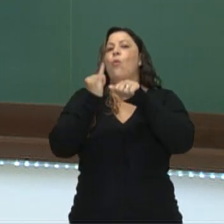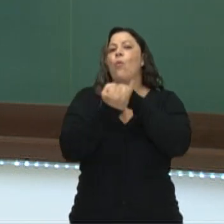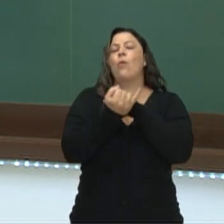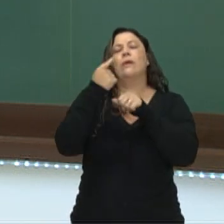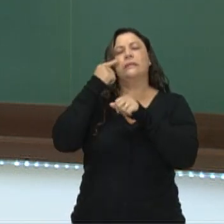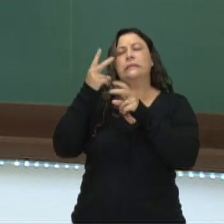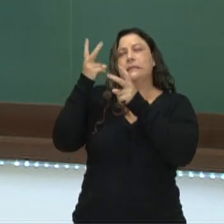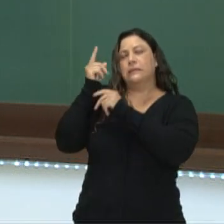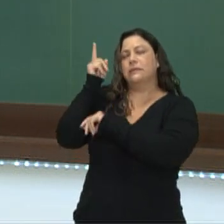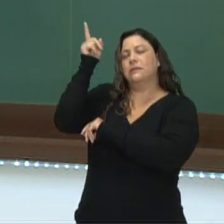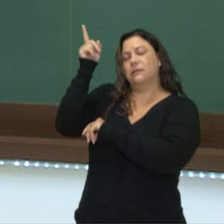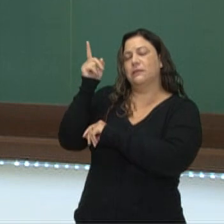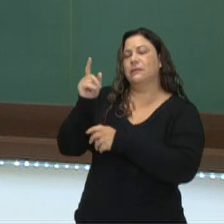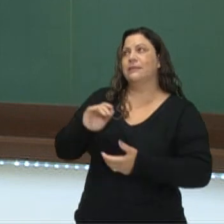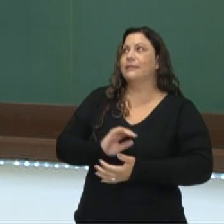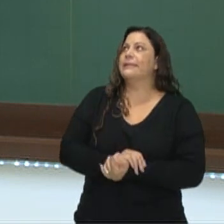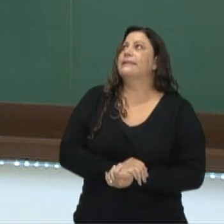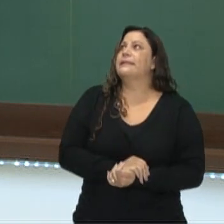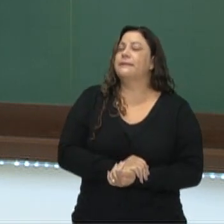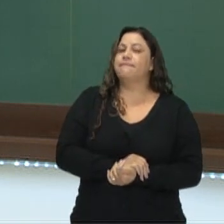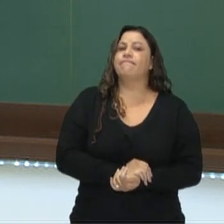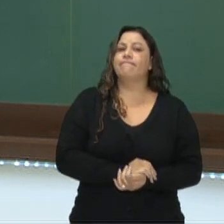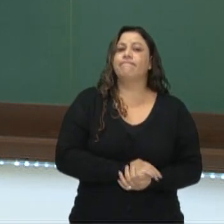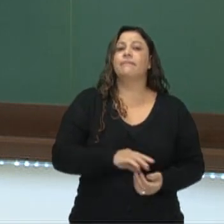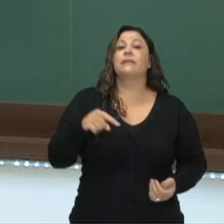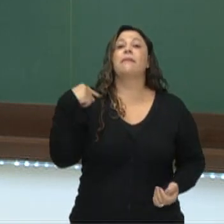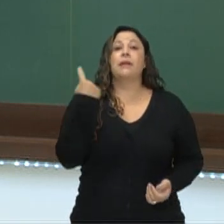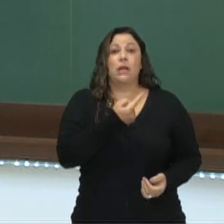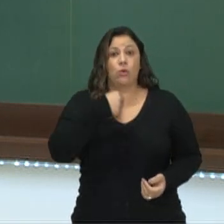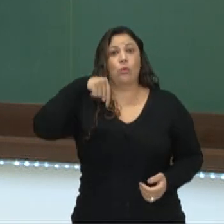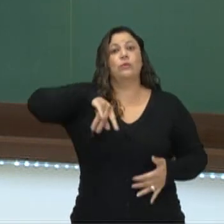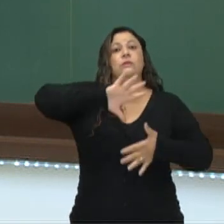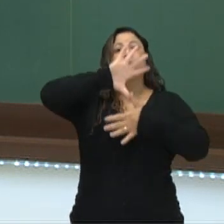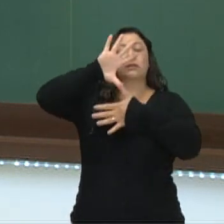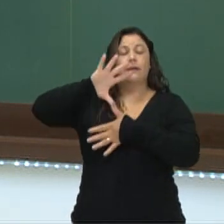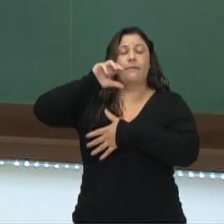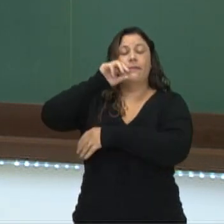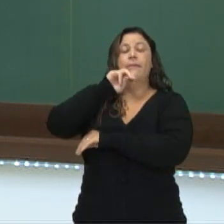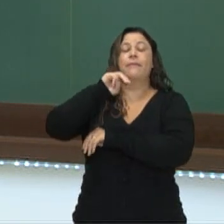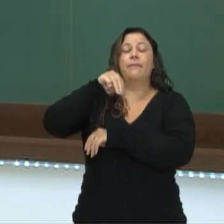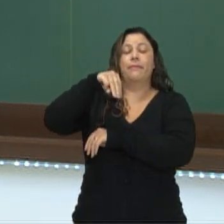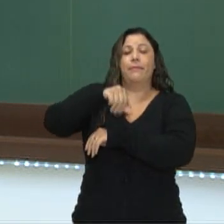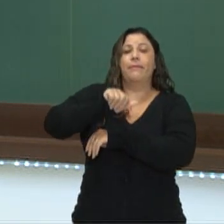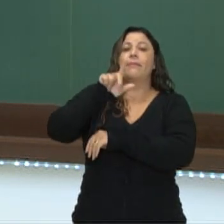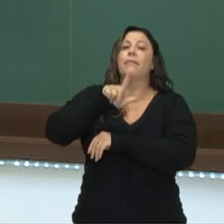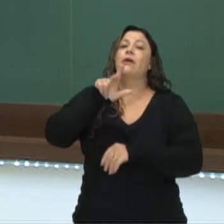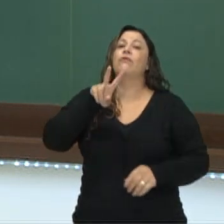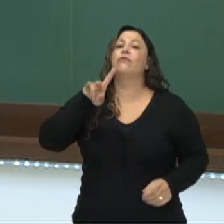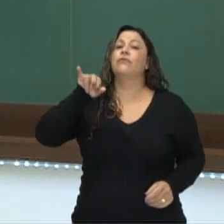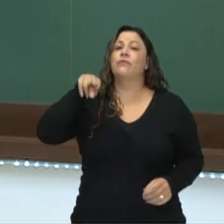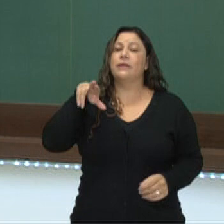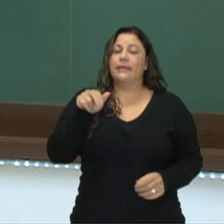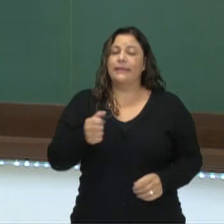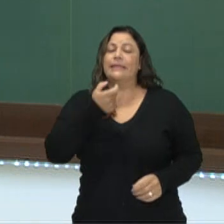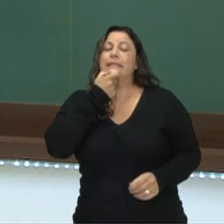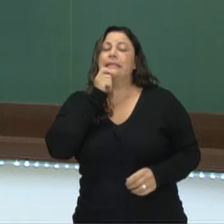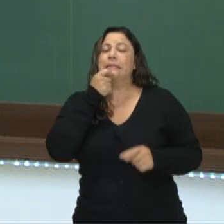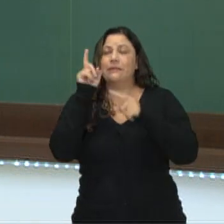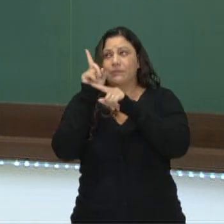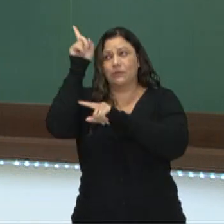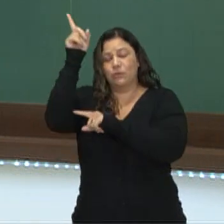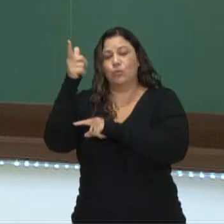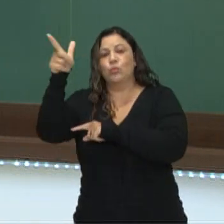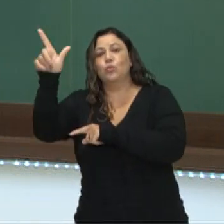Falklands, tá? Malvinas é para nós, aqui na América. Lá para os ingleses são Ilhas